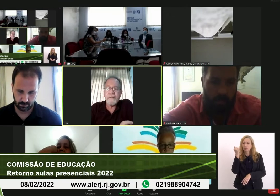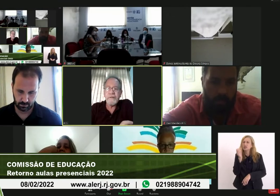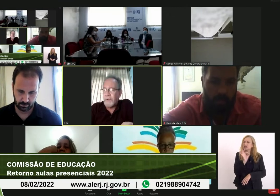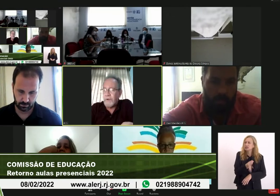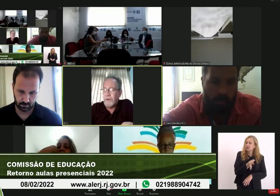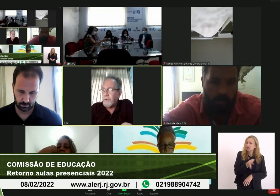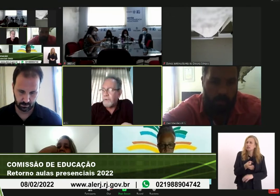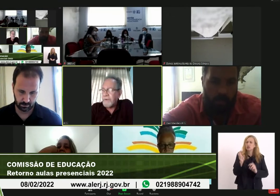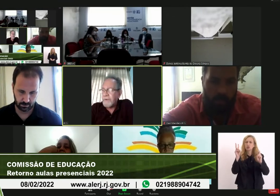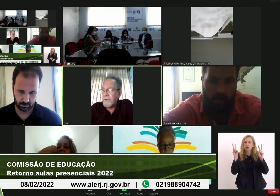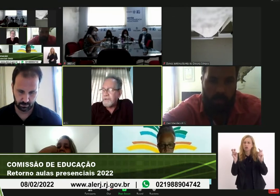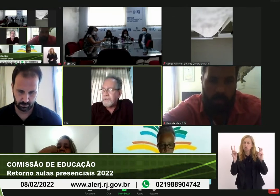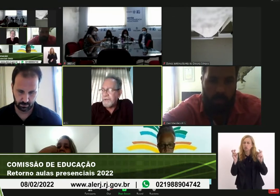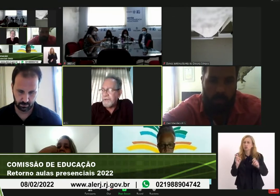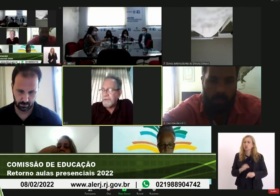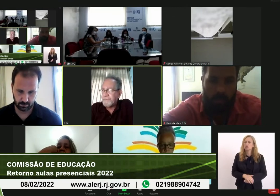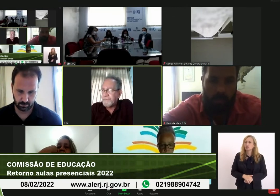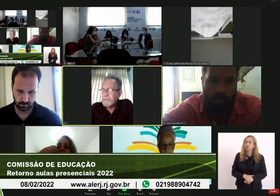a situação